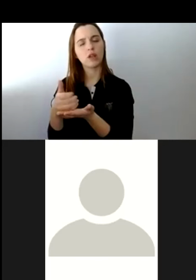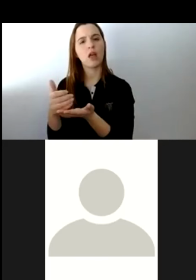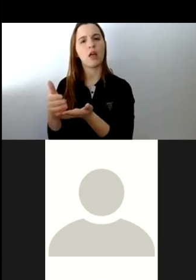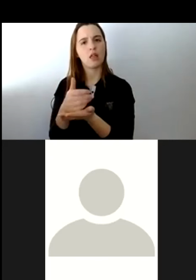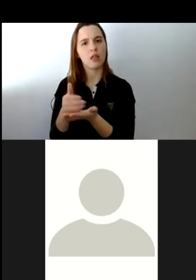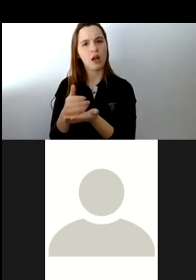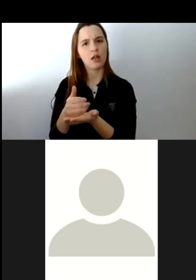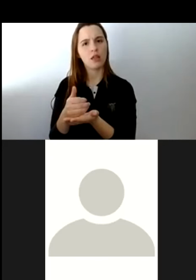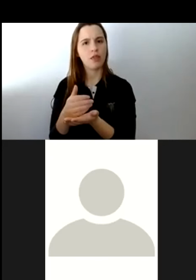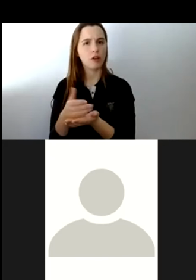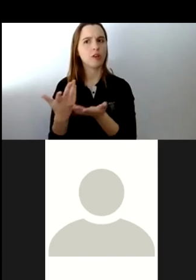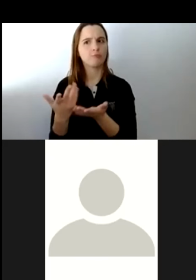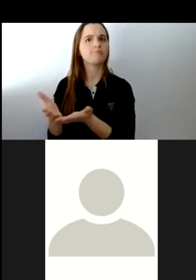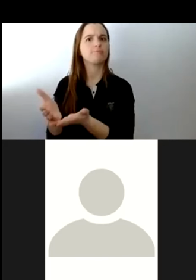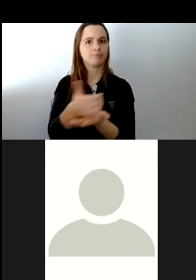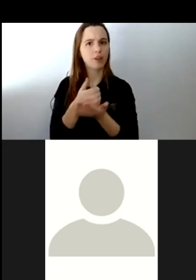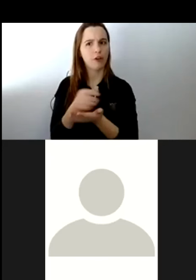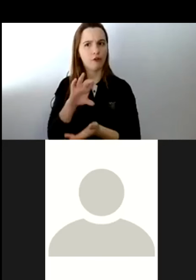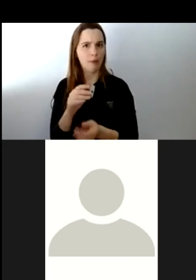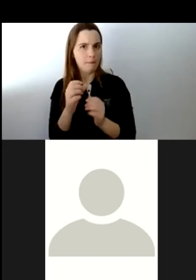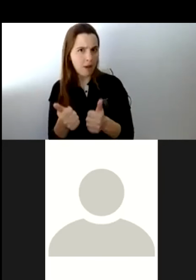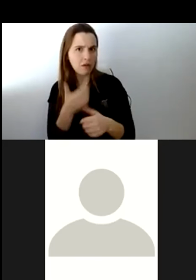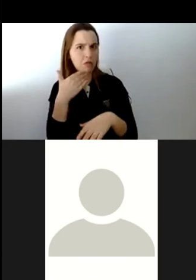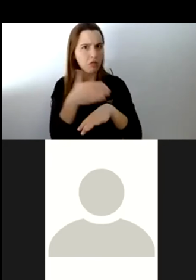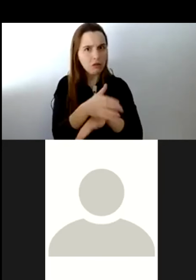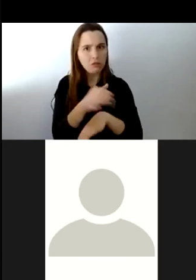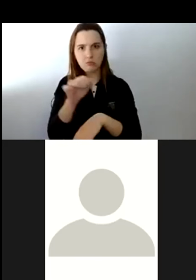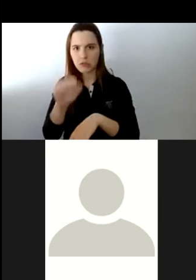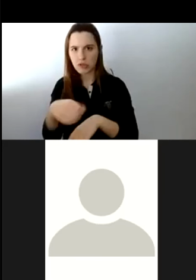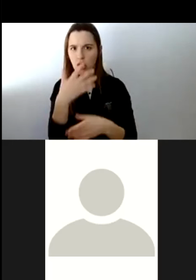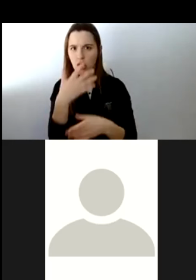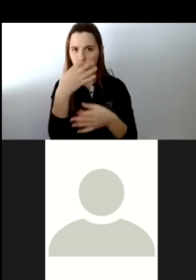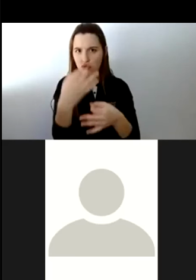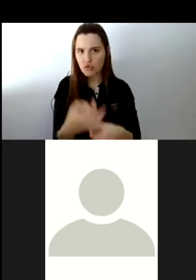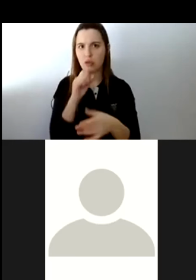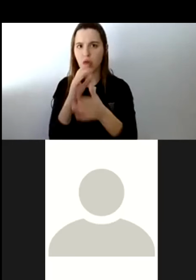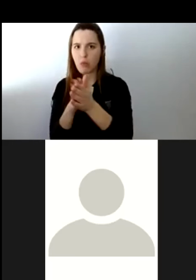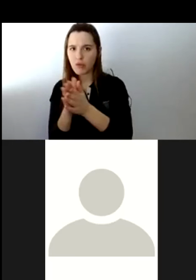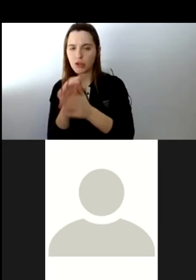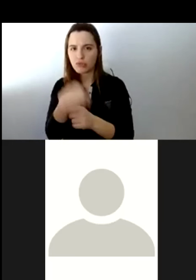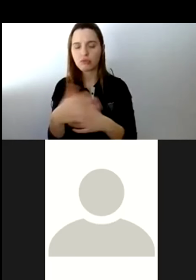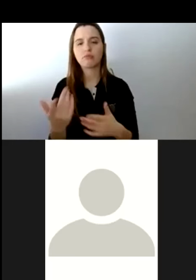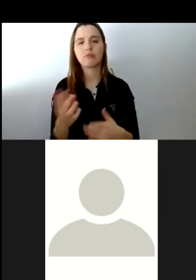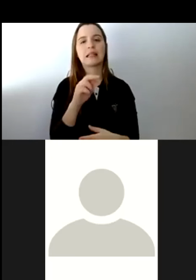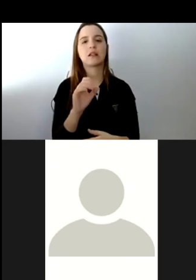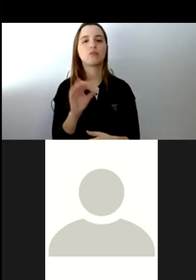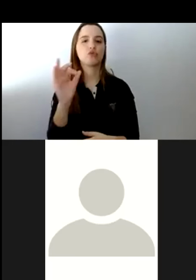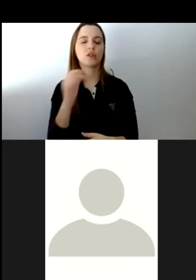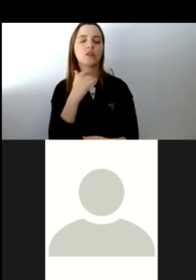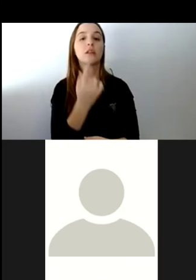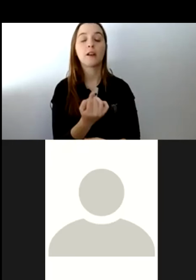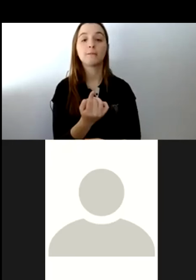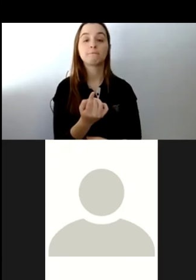forma fair, ou seja, se está localizável, é acessível, interoperável e reutilizável. E só em 30% dos casos isso